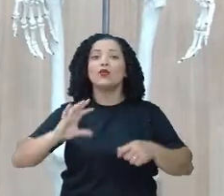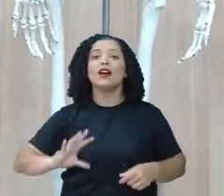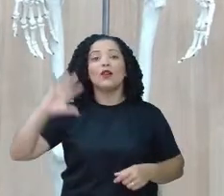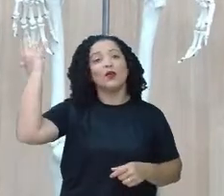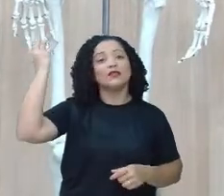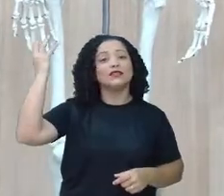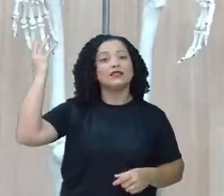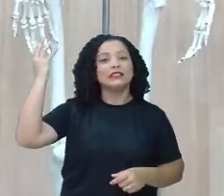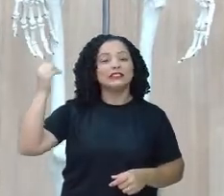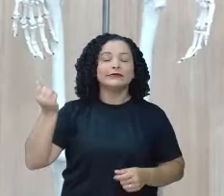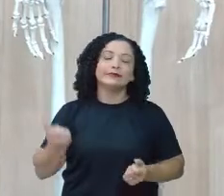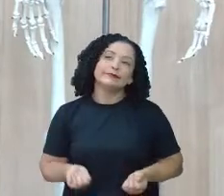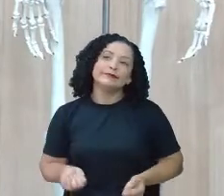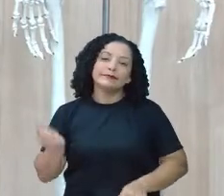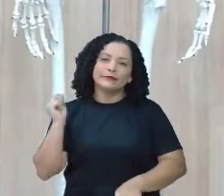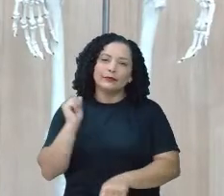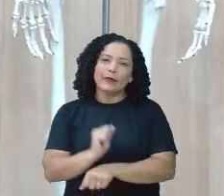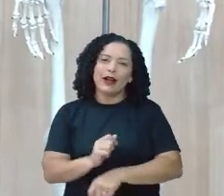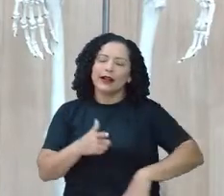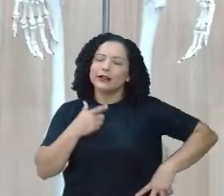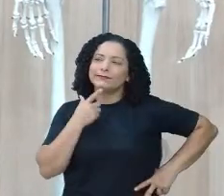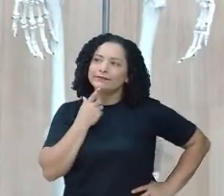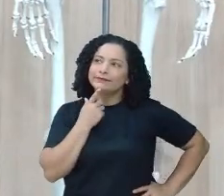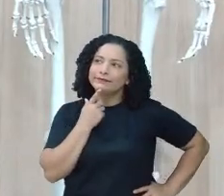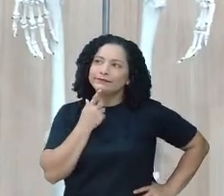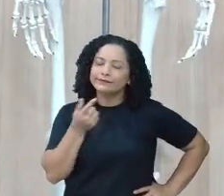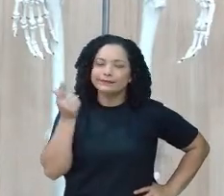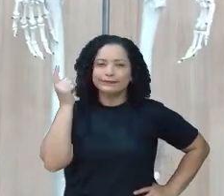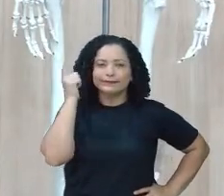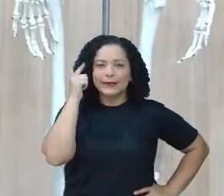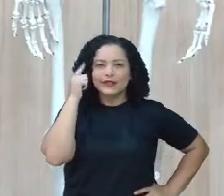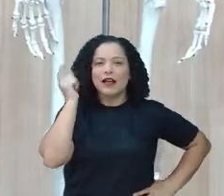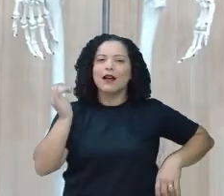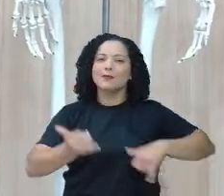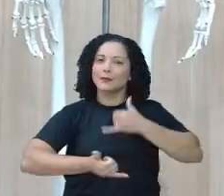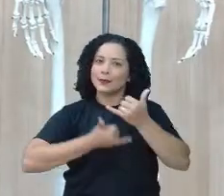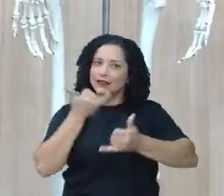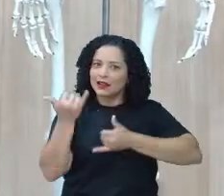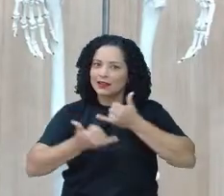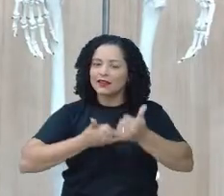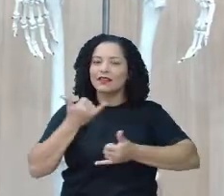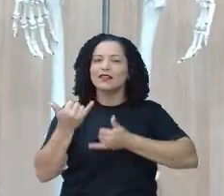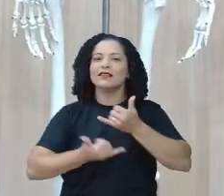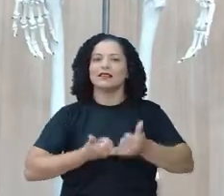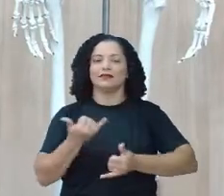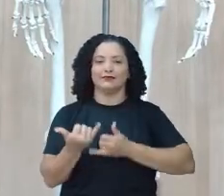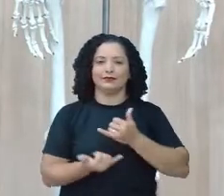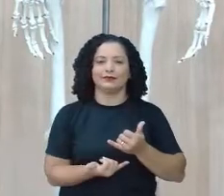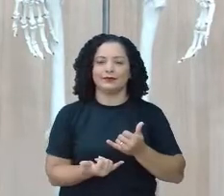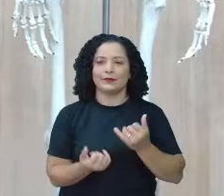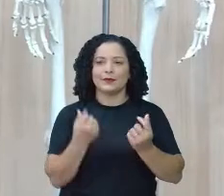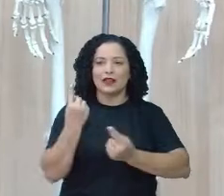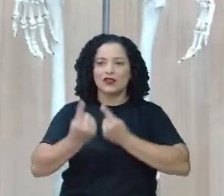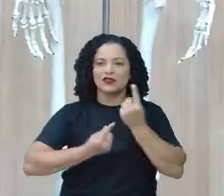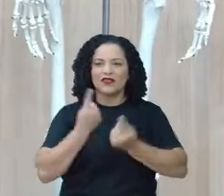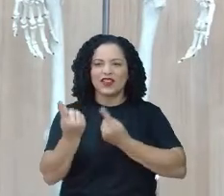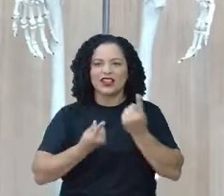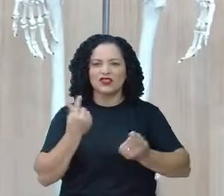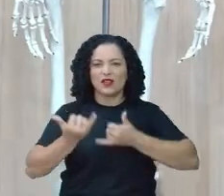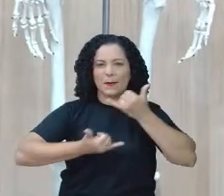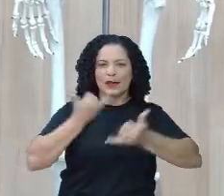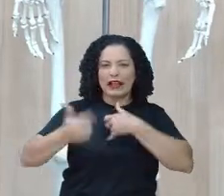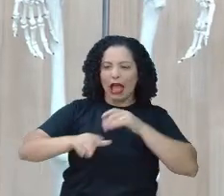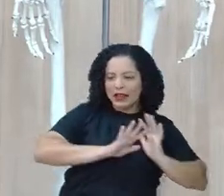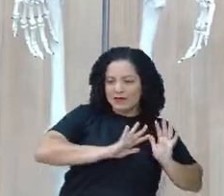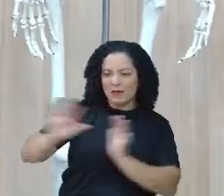aí é algo para a gente parar e prestar atenção nas nossas brincadeiras diárias. Às vezes, brincar de empurrar, às vezes esquece de